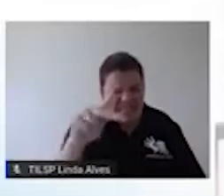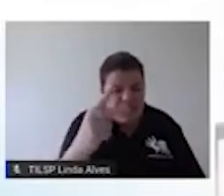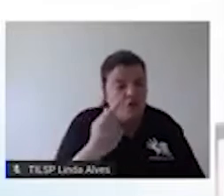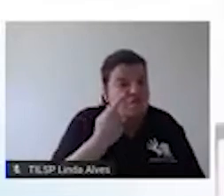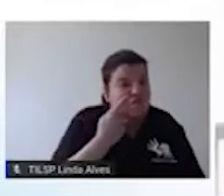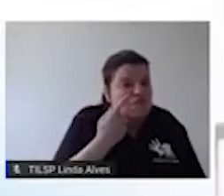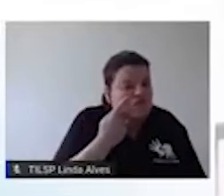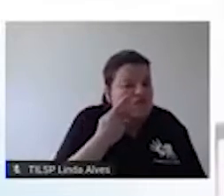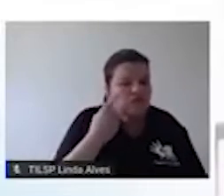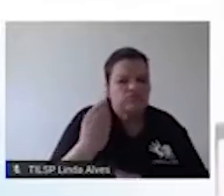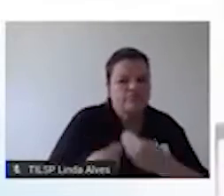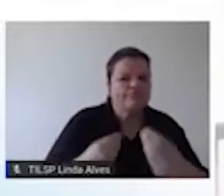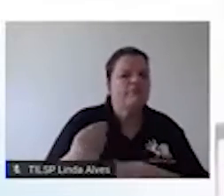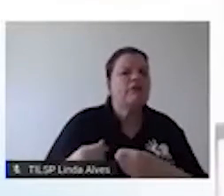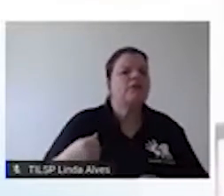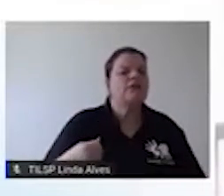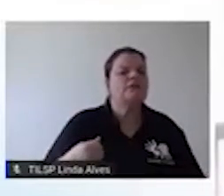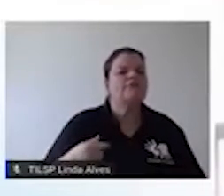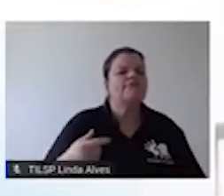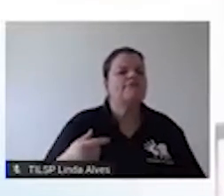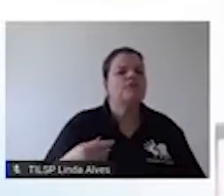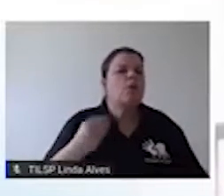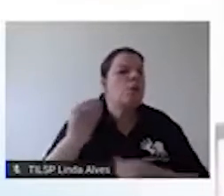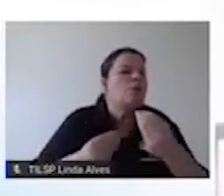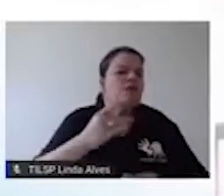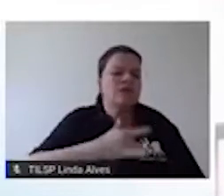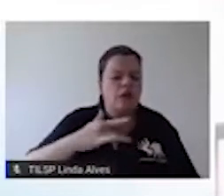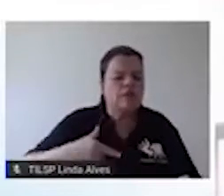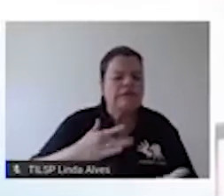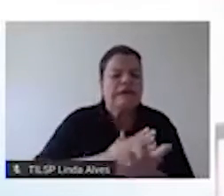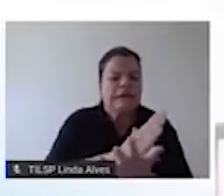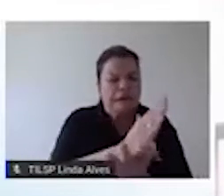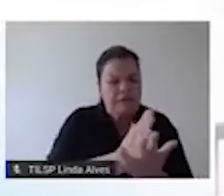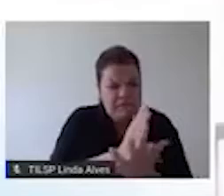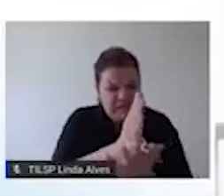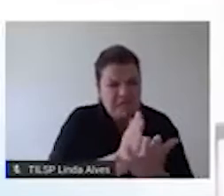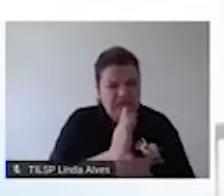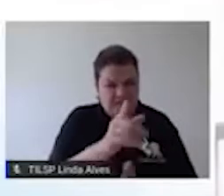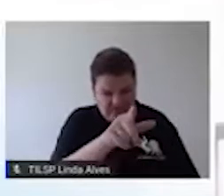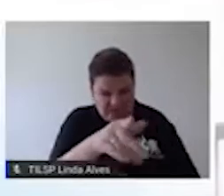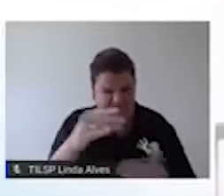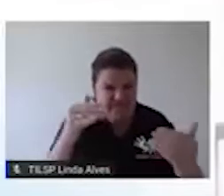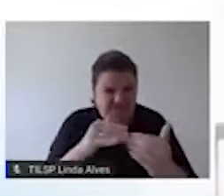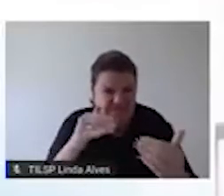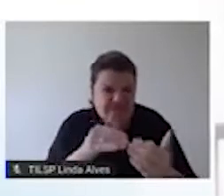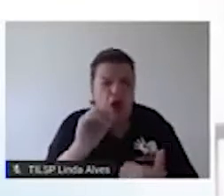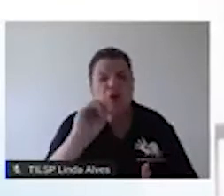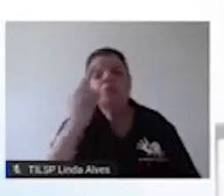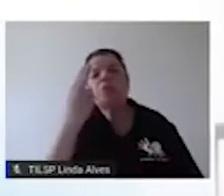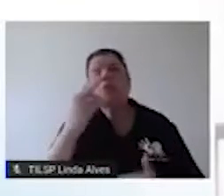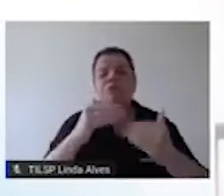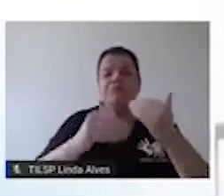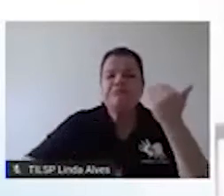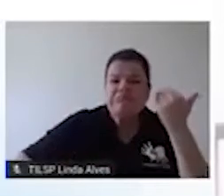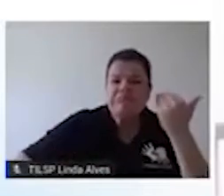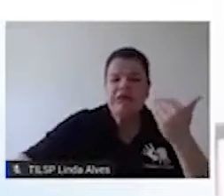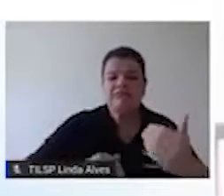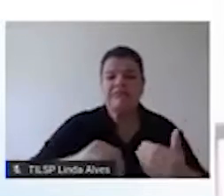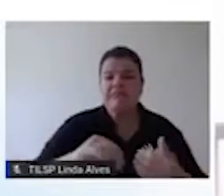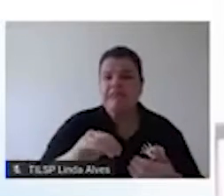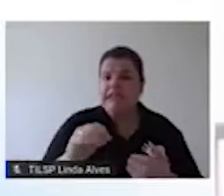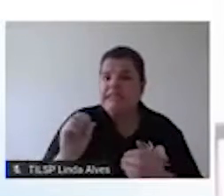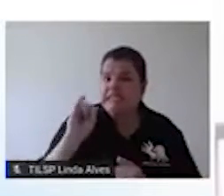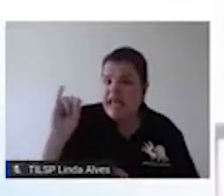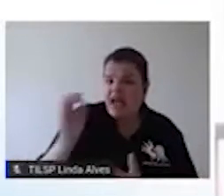né, trata a pandemia? Encaminhamentos são dados, se os encaminhamentos que foram dados foram os corretos